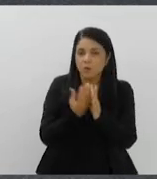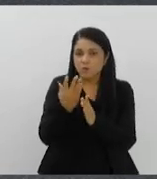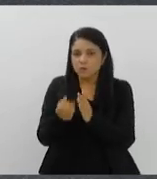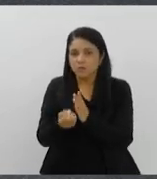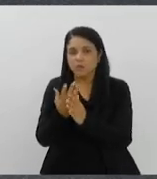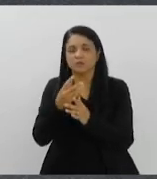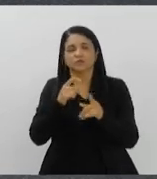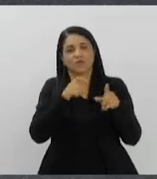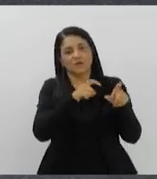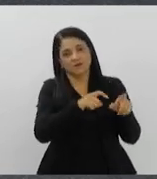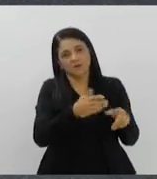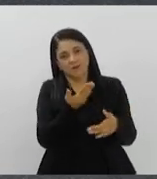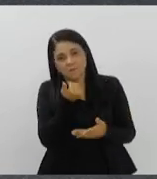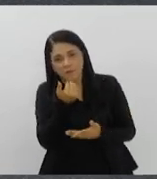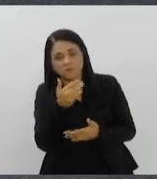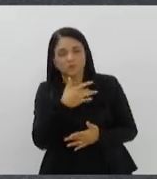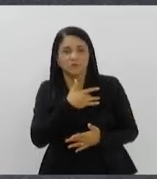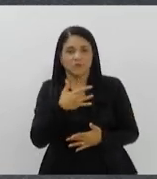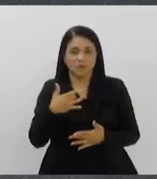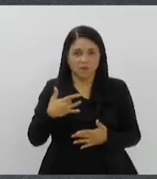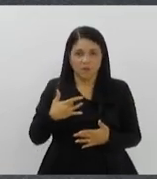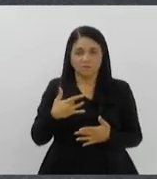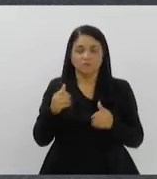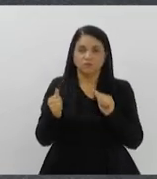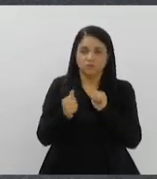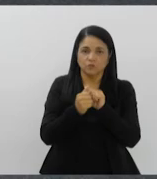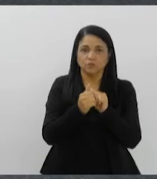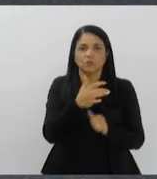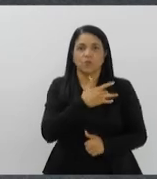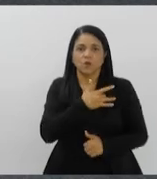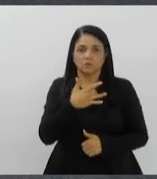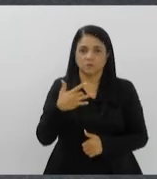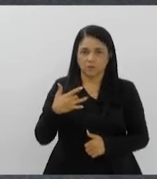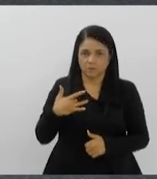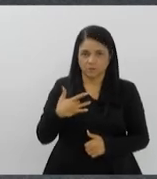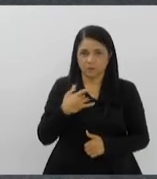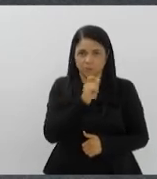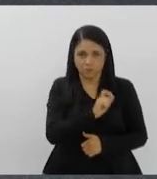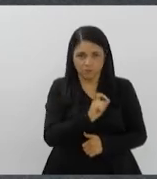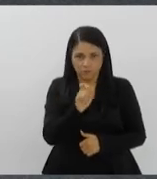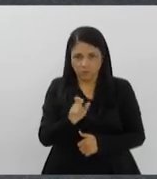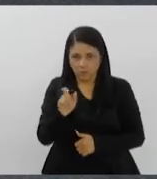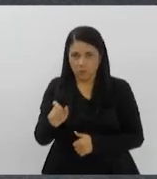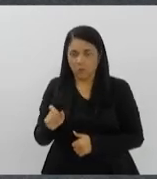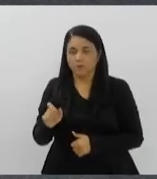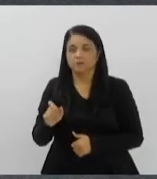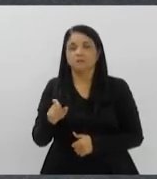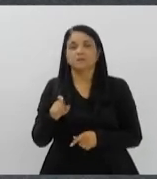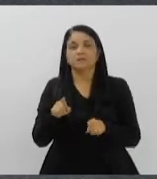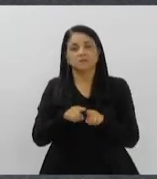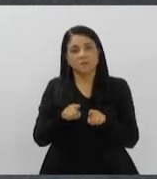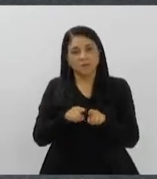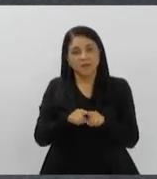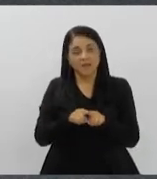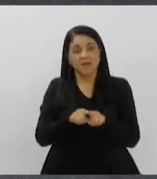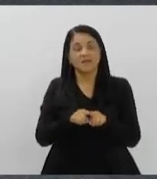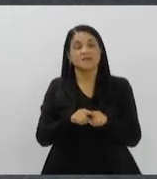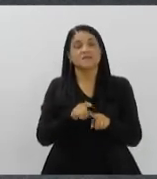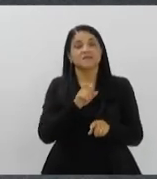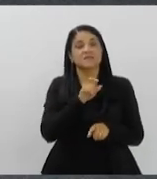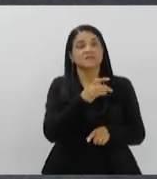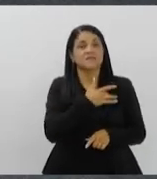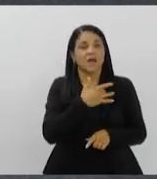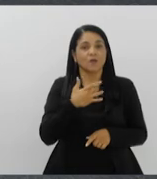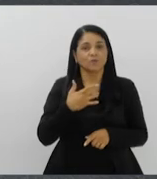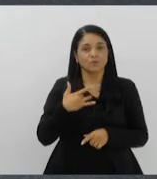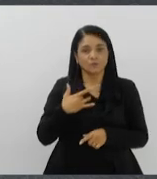alimentos saudáveis, junto com a saúde das pessoas e também, sempre gosto de dizer, com a saúde da natureza, ou seja,